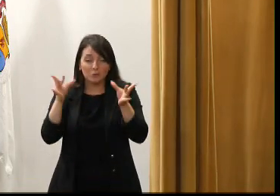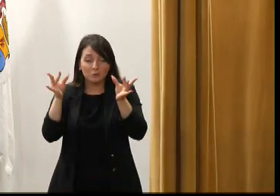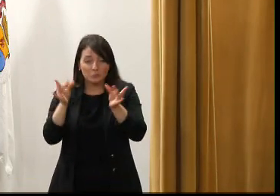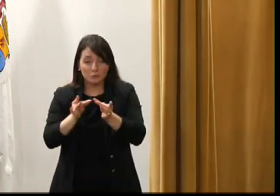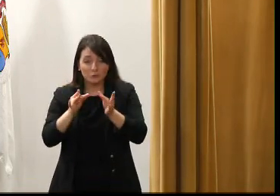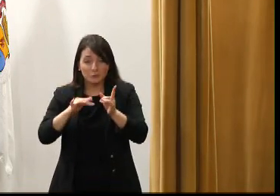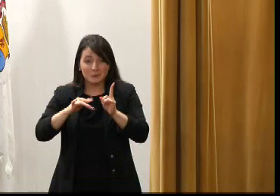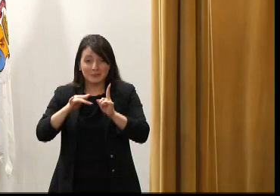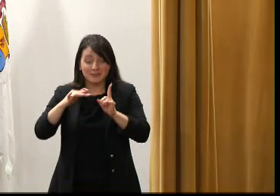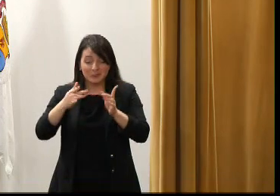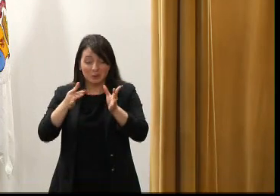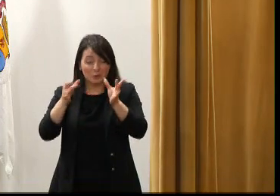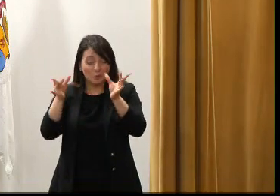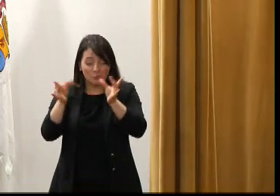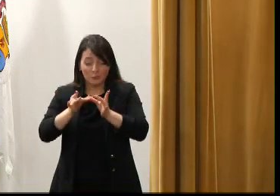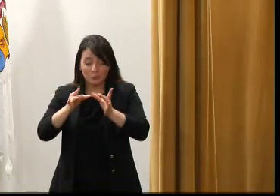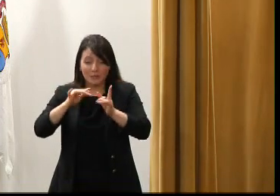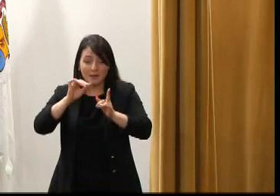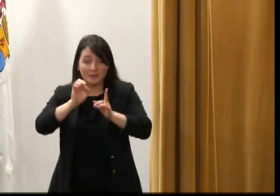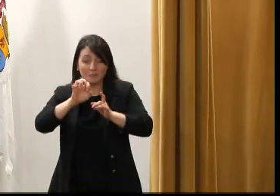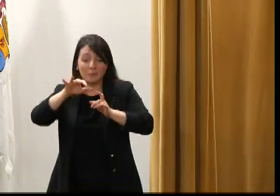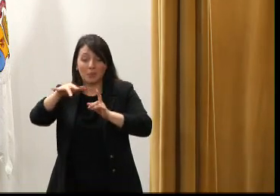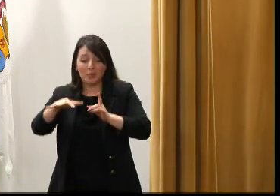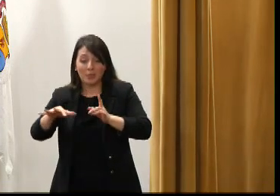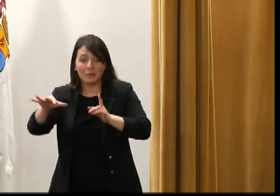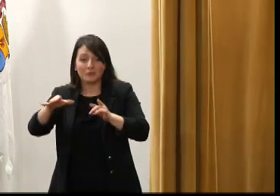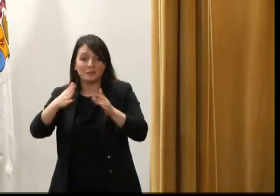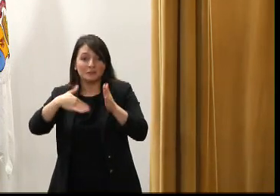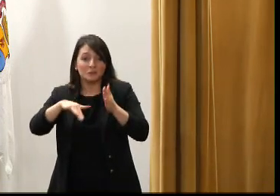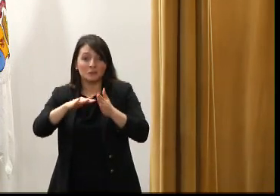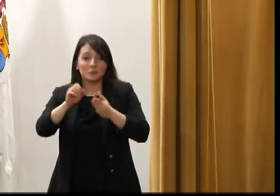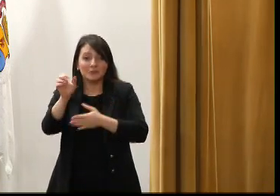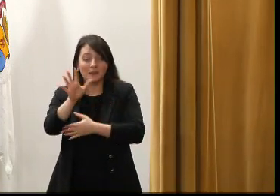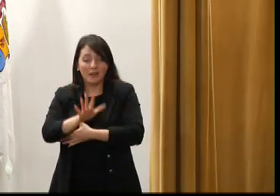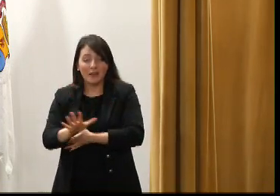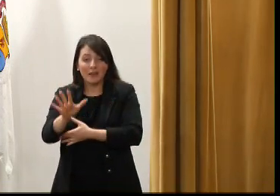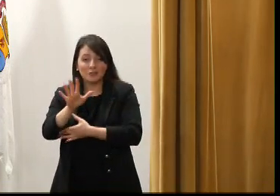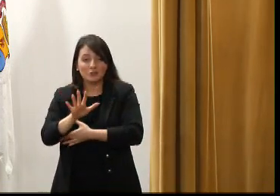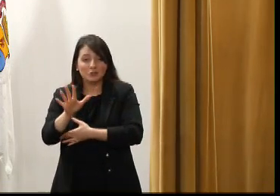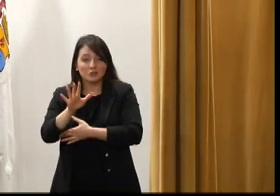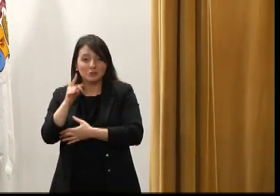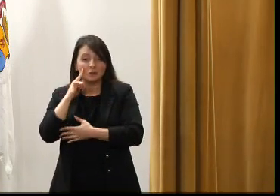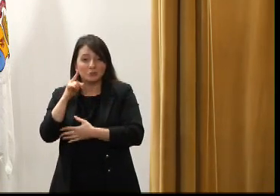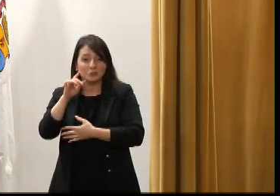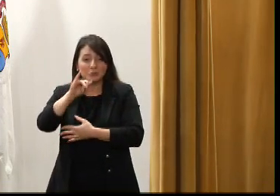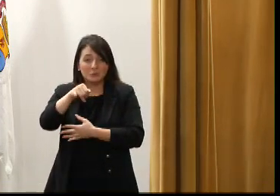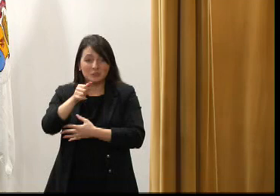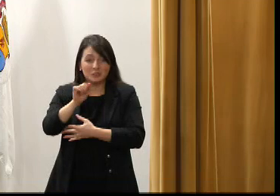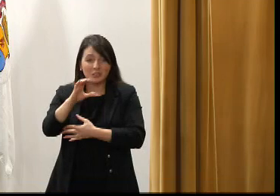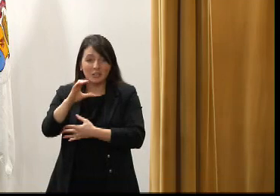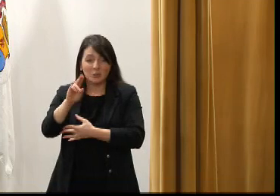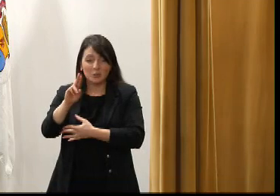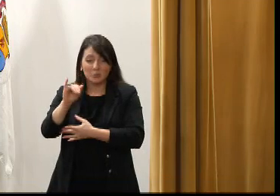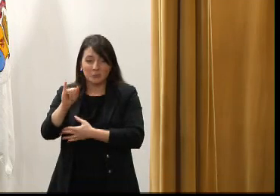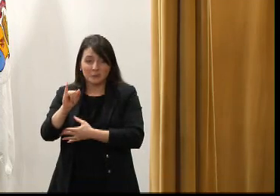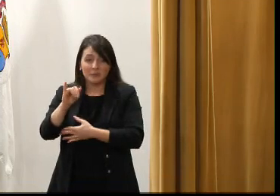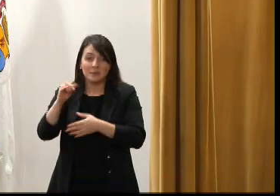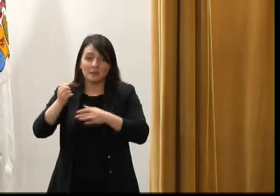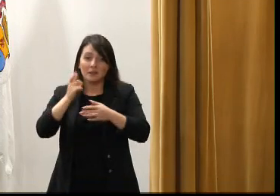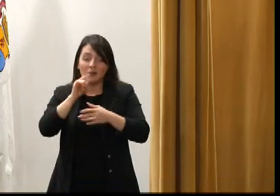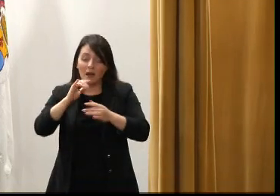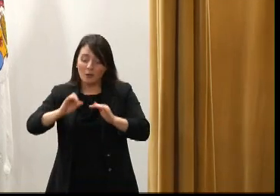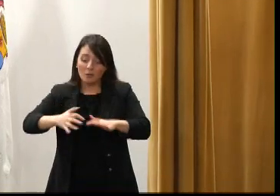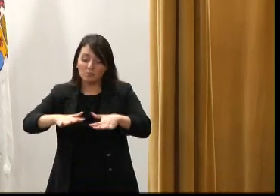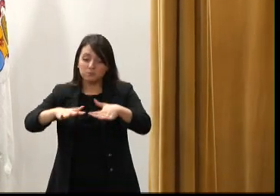cheio ali. Ó. O funil não deságua e toda a região lá atrás, né, do delta do Jacuí inunda. essa é a